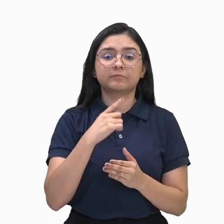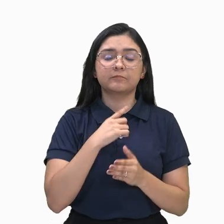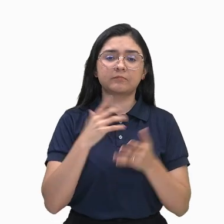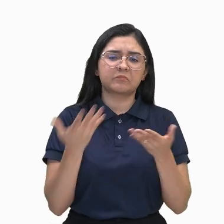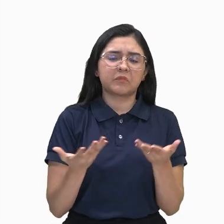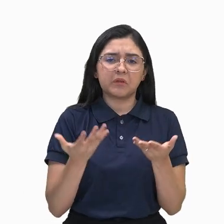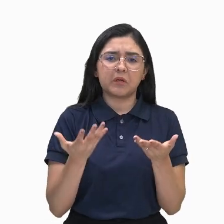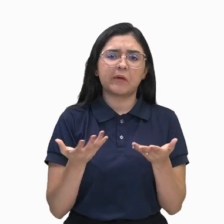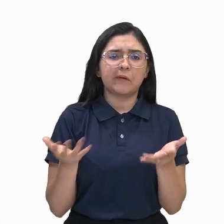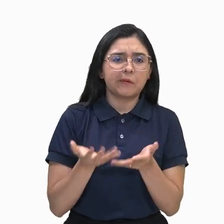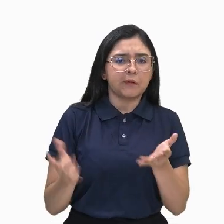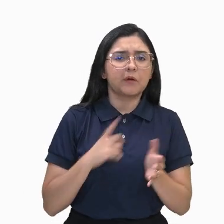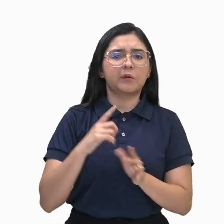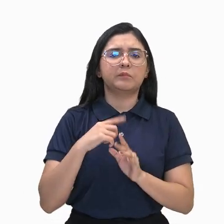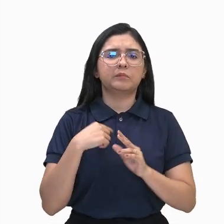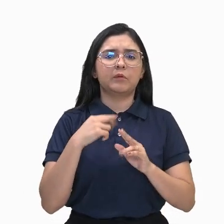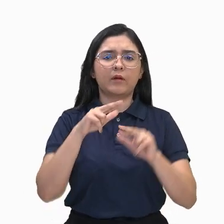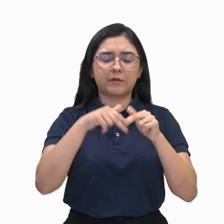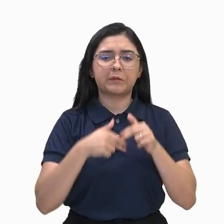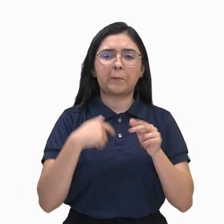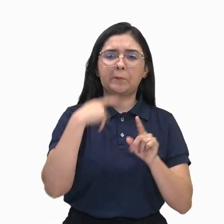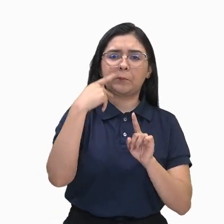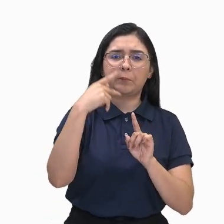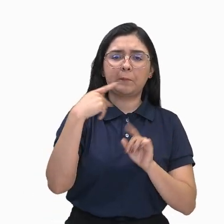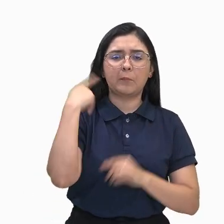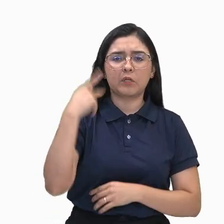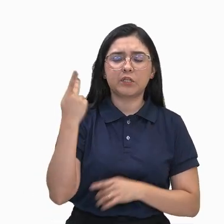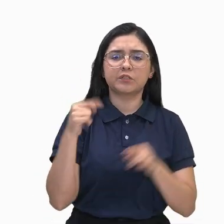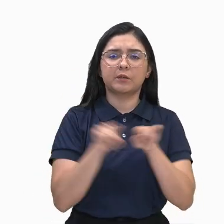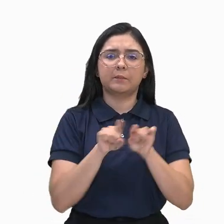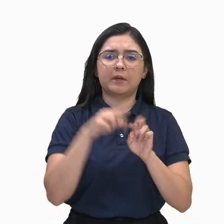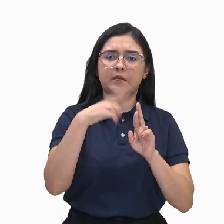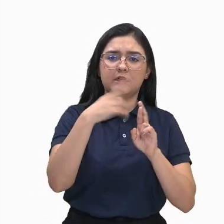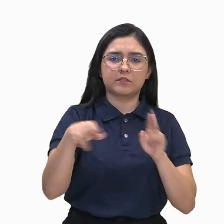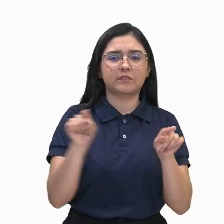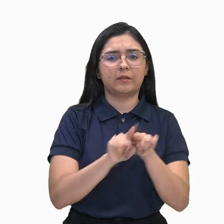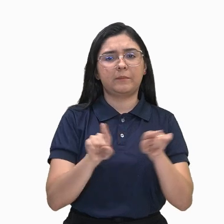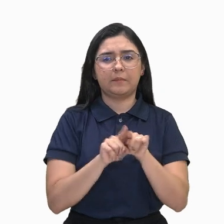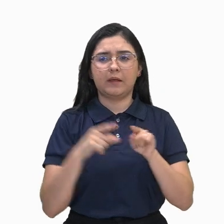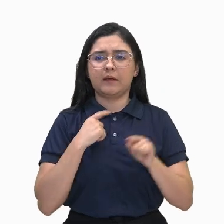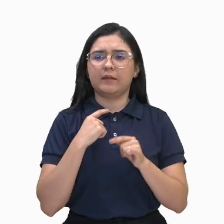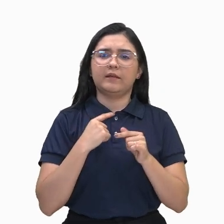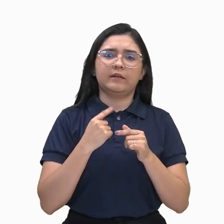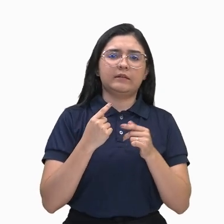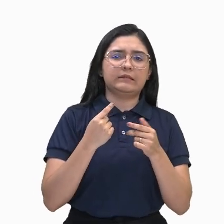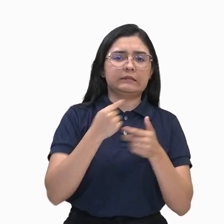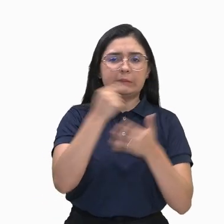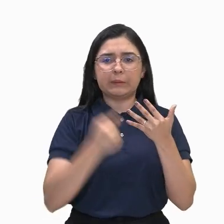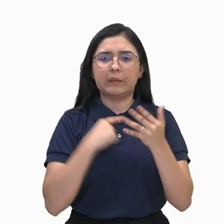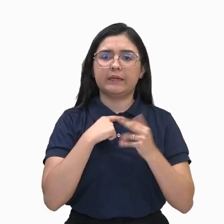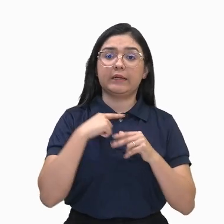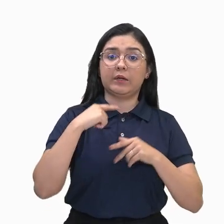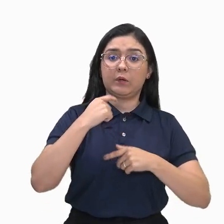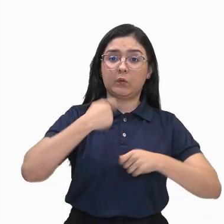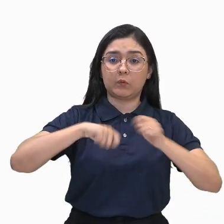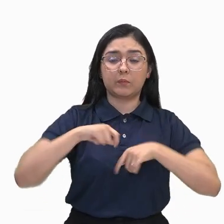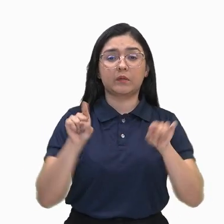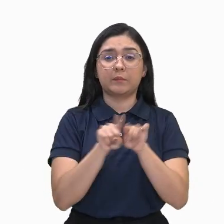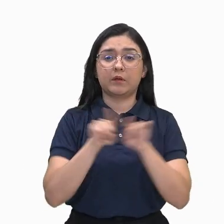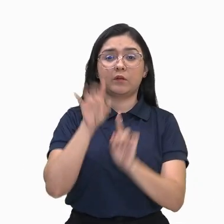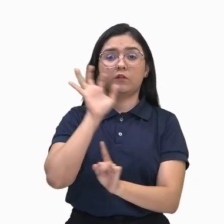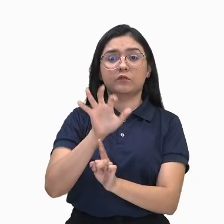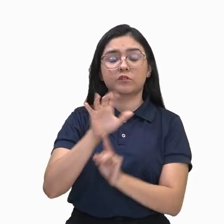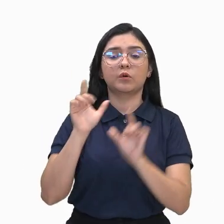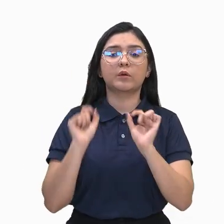razões políticas e religiosas, além também de questões econômicas, nunca é demais lembrar, que abalou profundamente